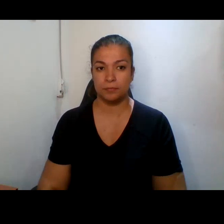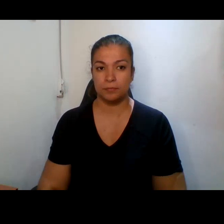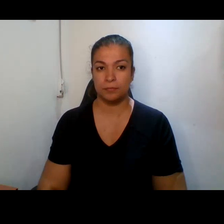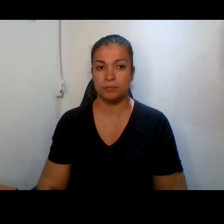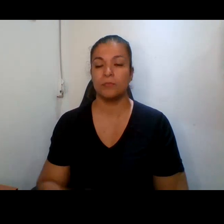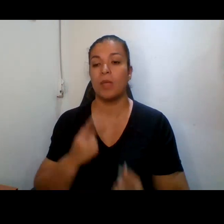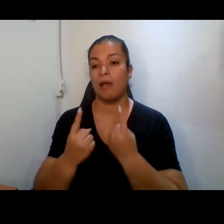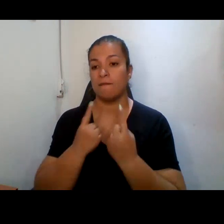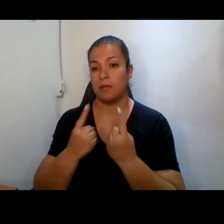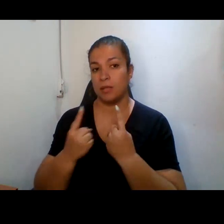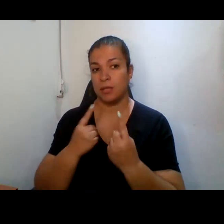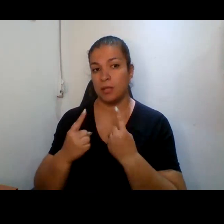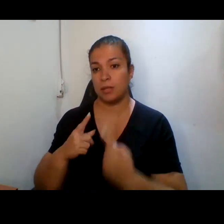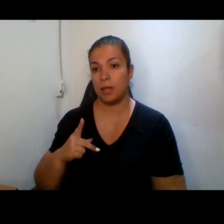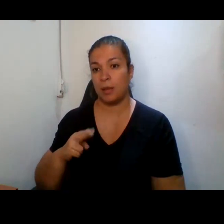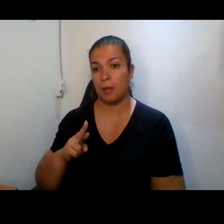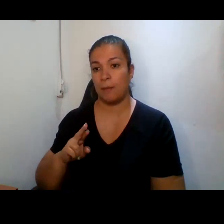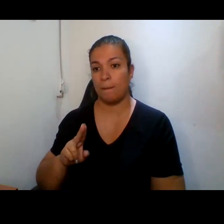Prudente